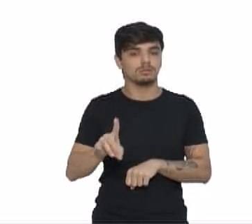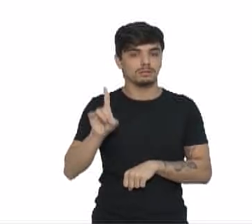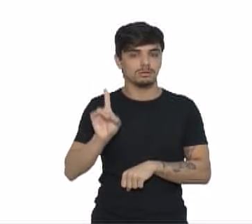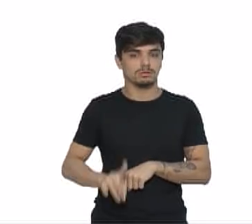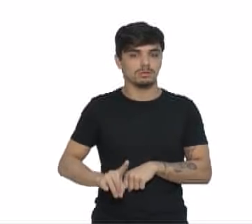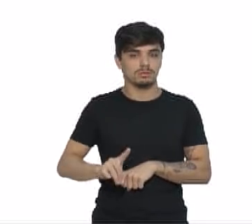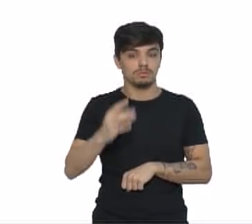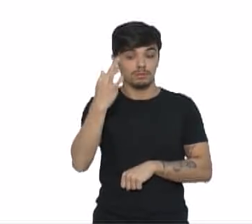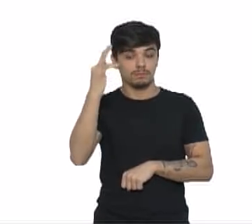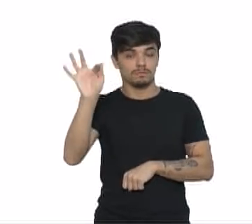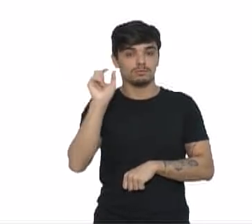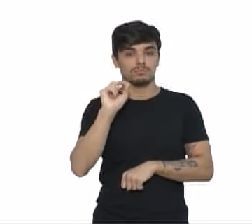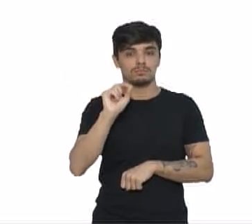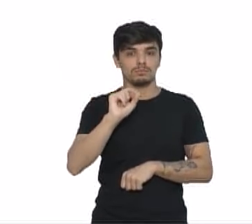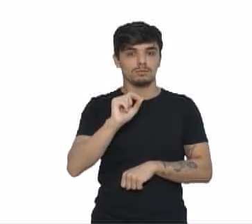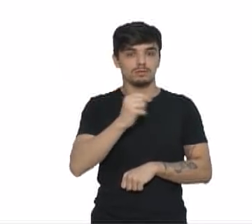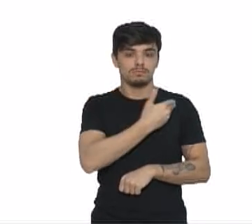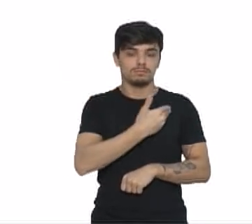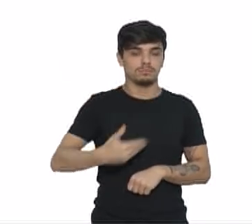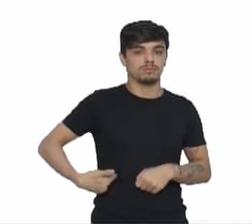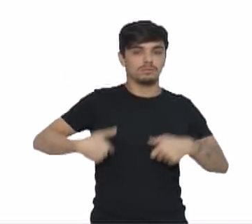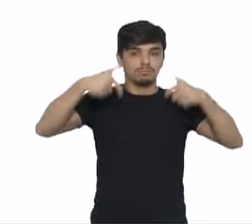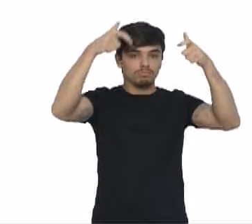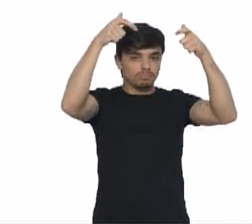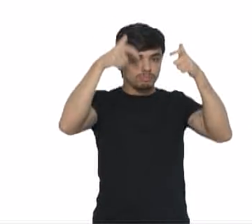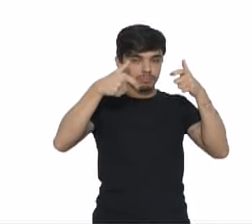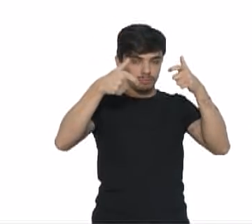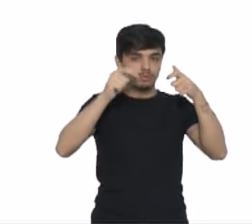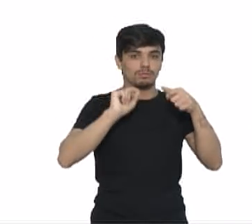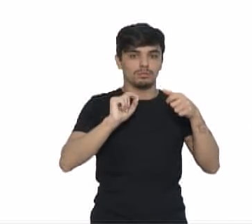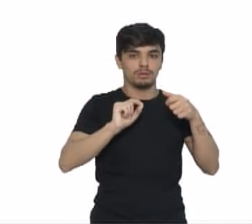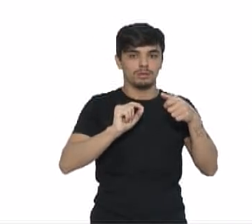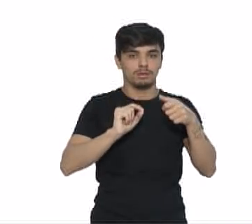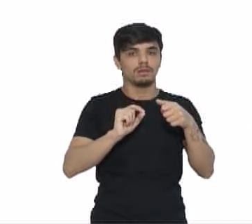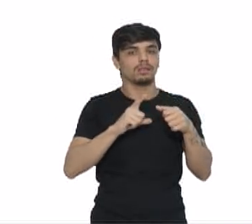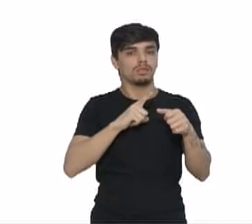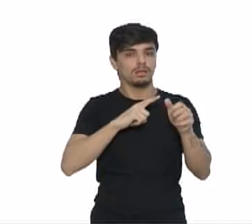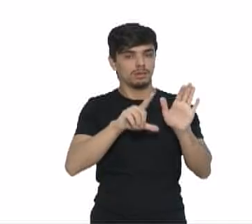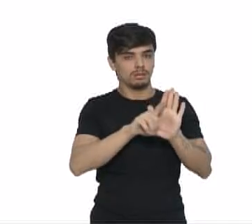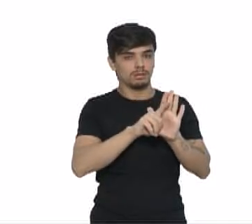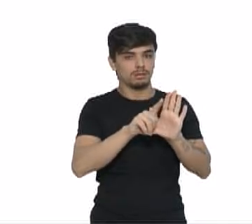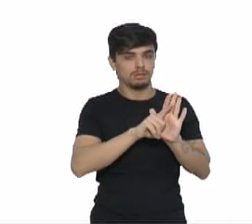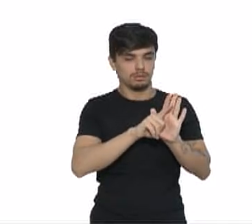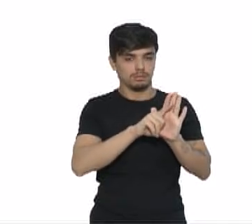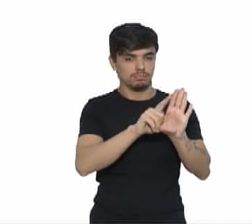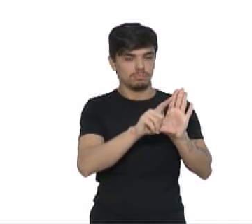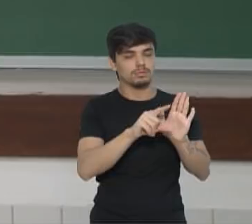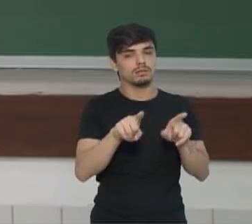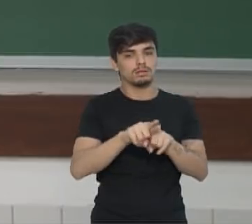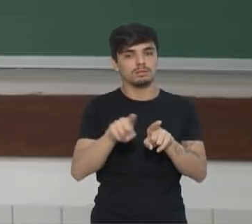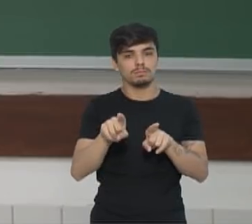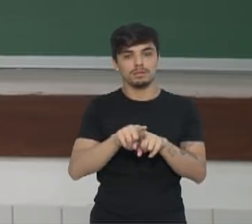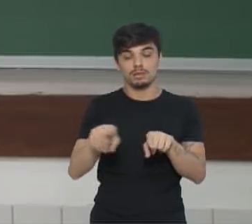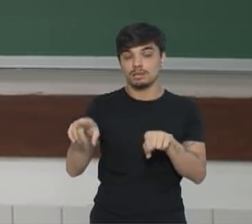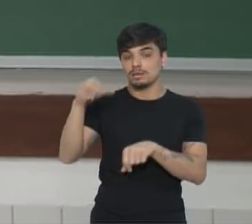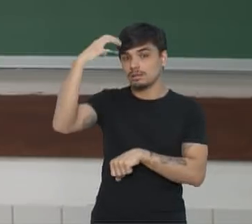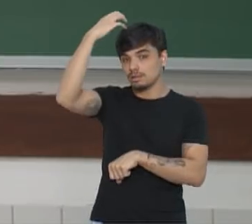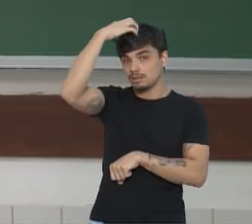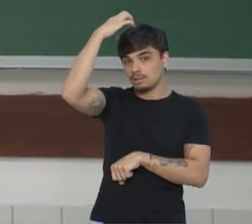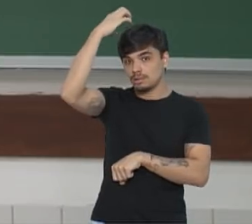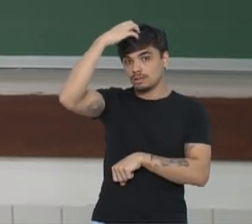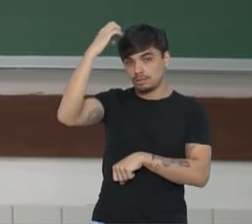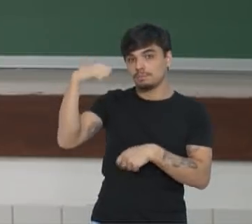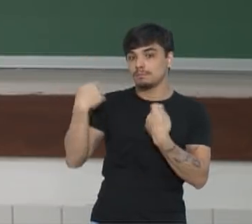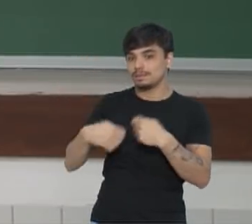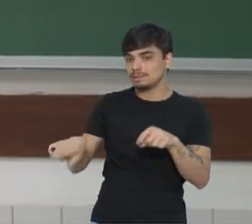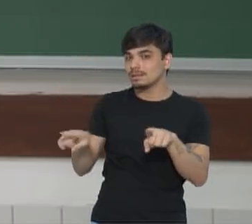ser uma monarquia constitucional. Isso é, uma monarquia que tem um conjunto de leis e que até o rei tem que